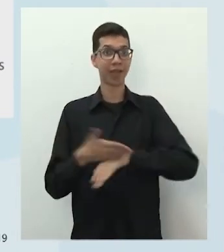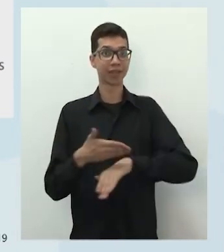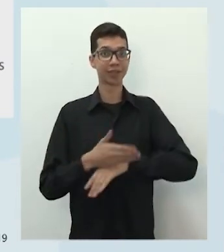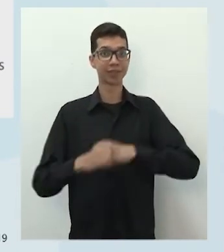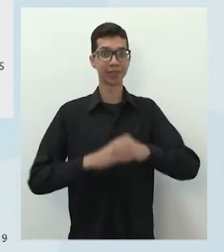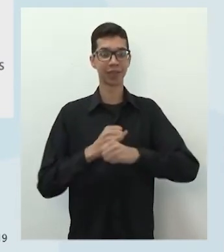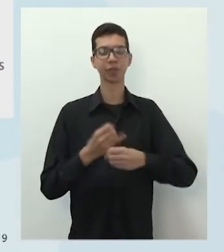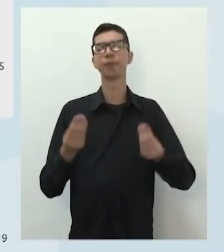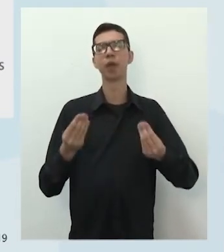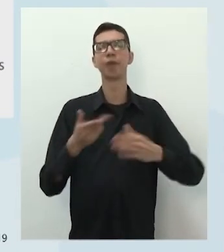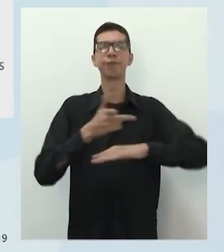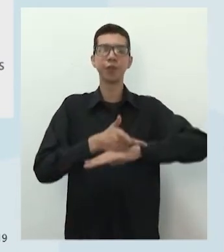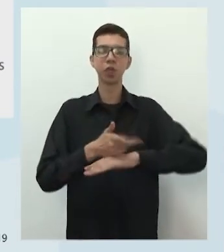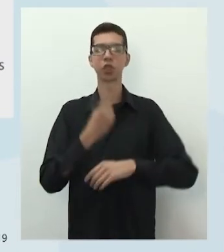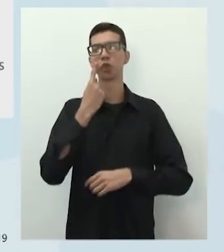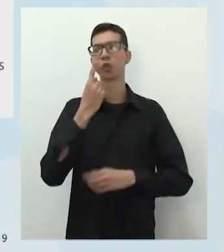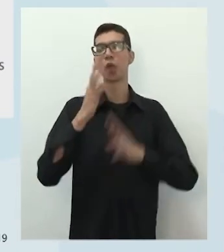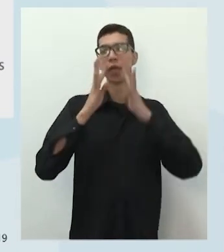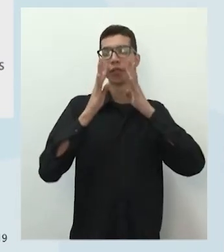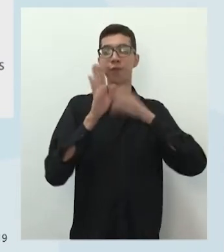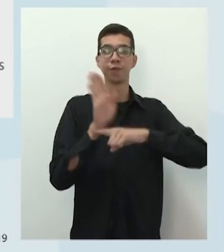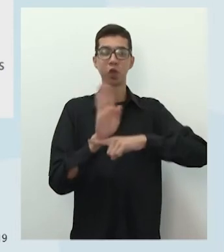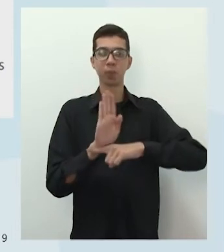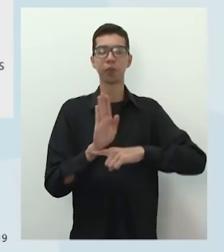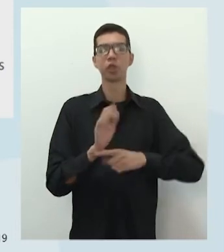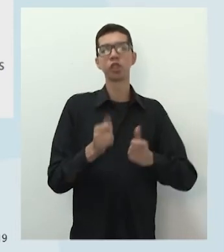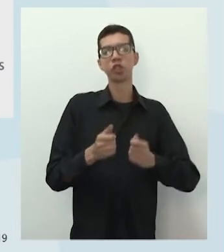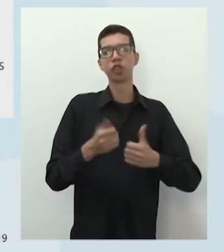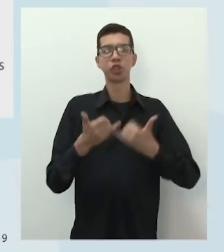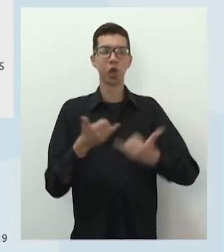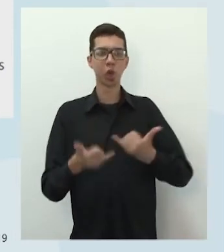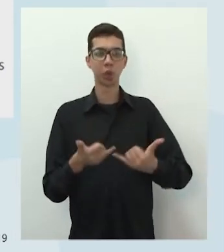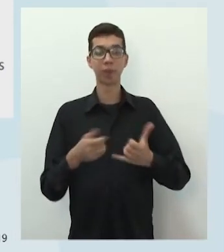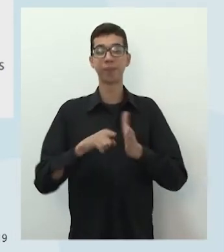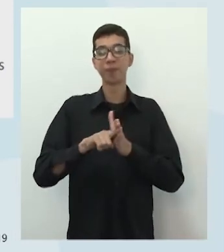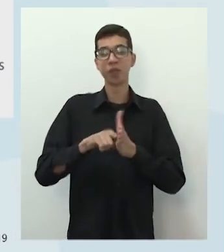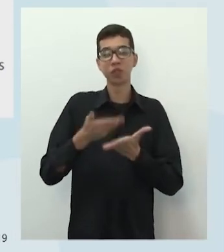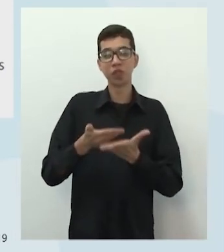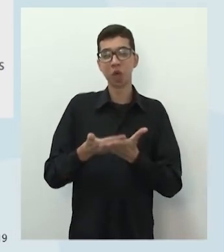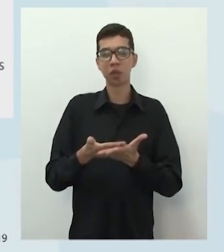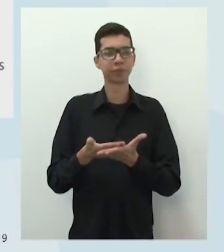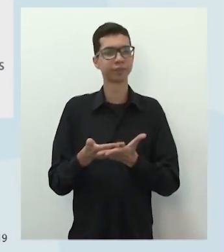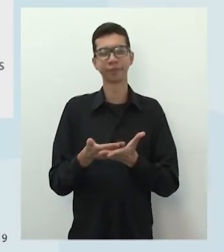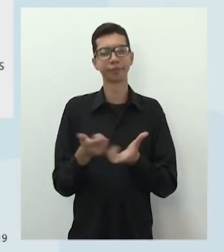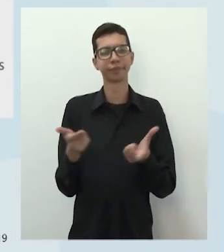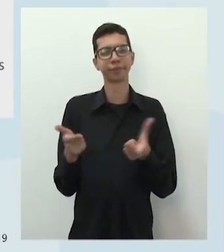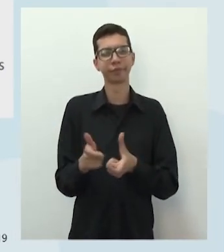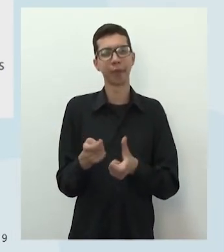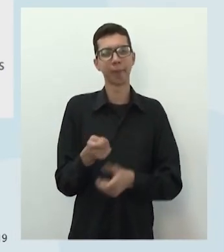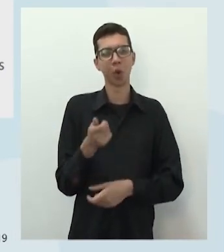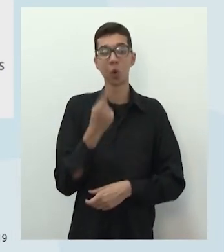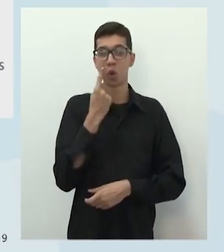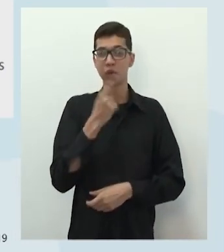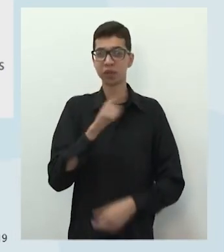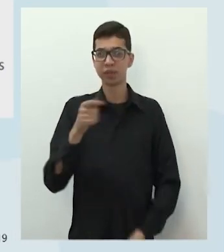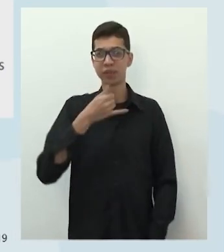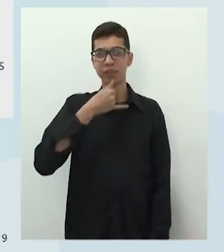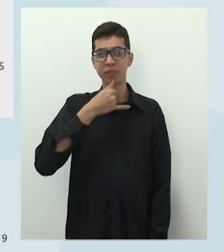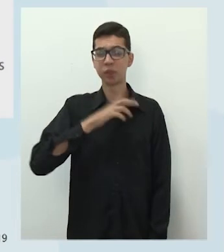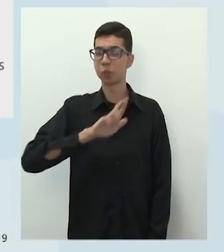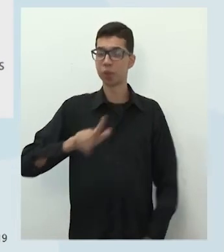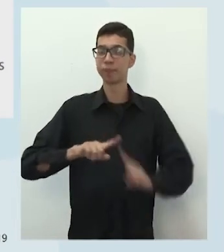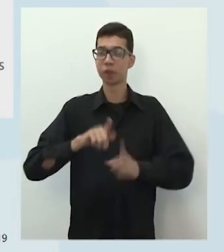Bom, o que eles fazem de 3 anos para cá? Isso eu sei que você vai ficar um pouco chateado, hein, professor? Professor Stani, agora eu vou falar uma